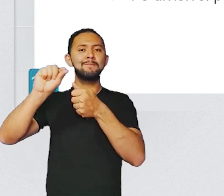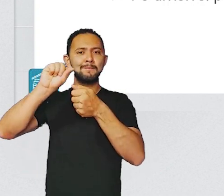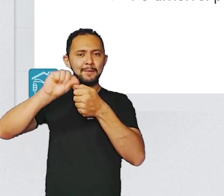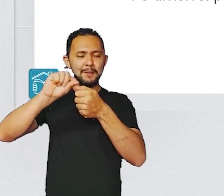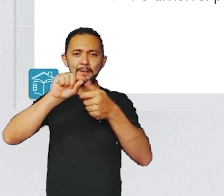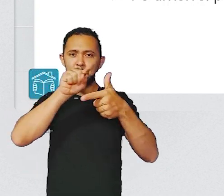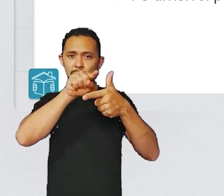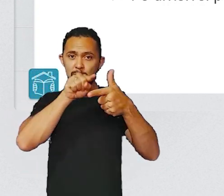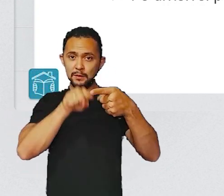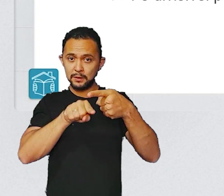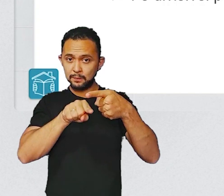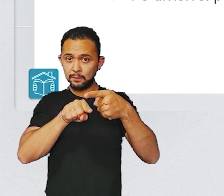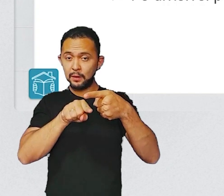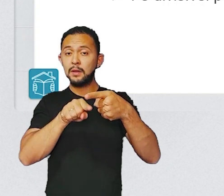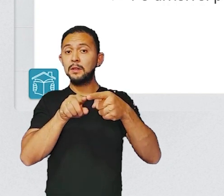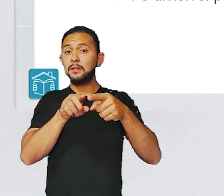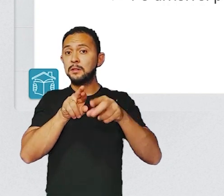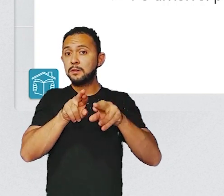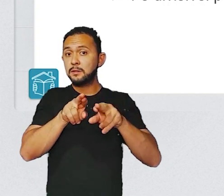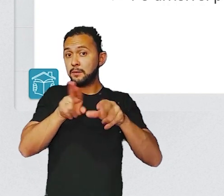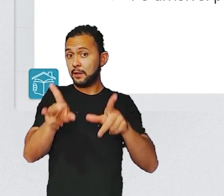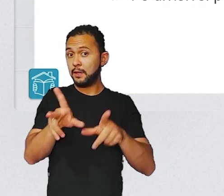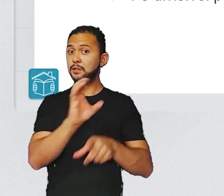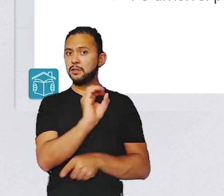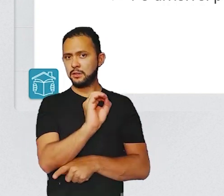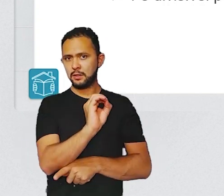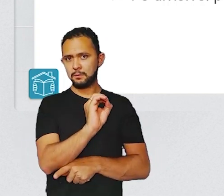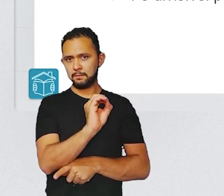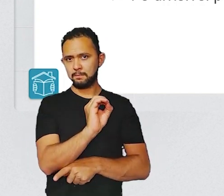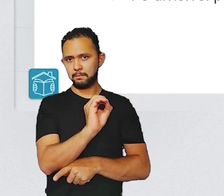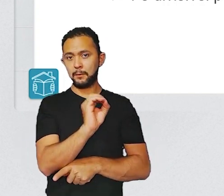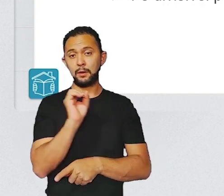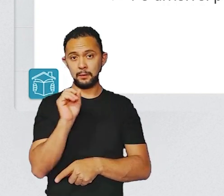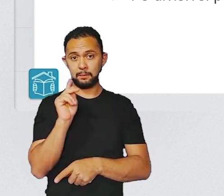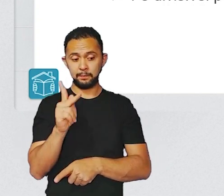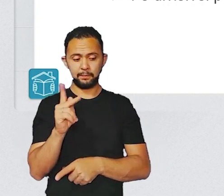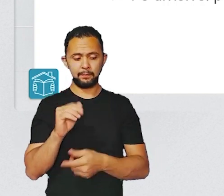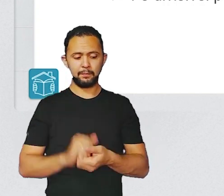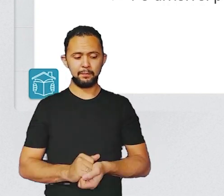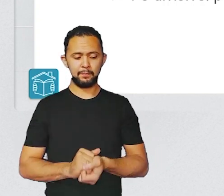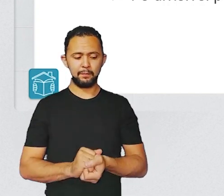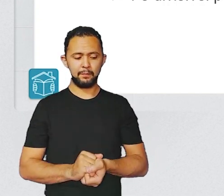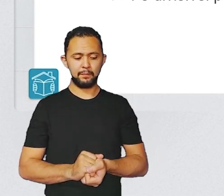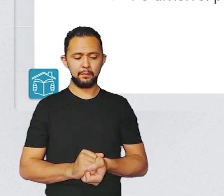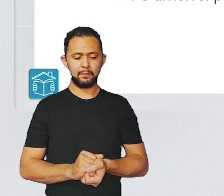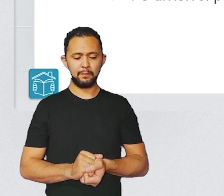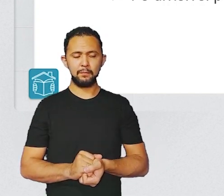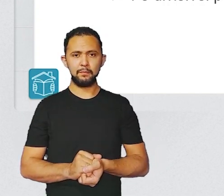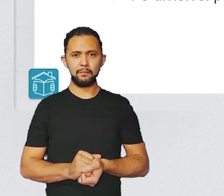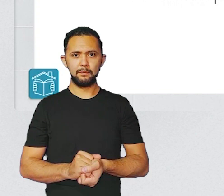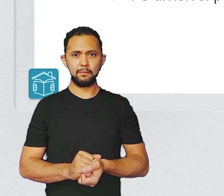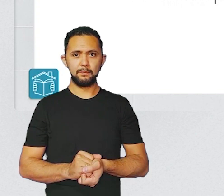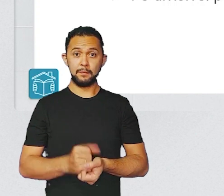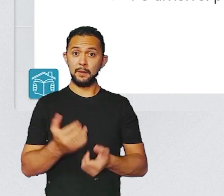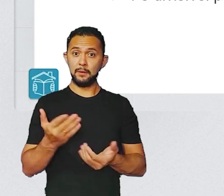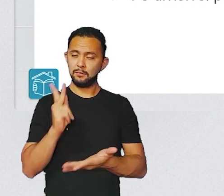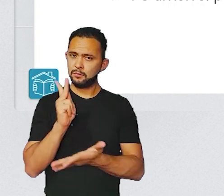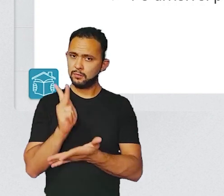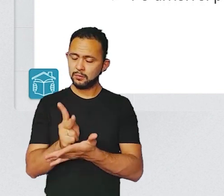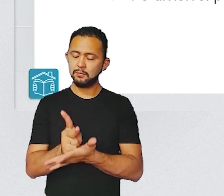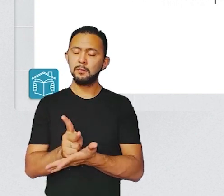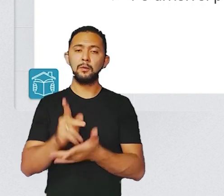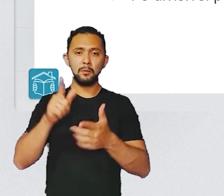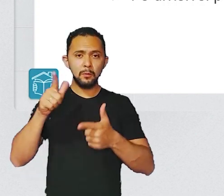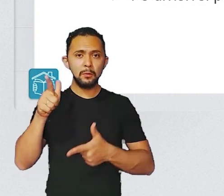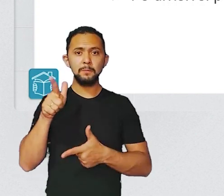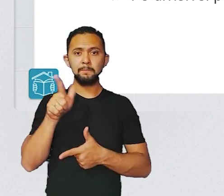número diferente de 0. Não faz sentido a gente dividir por 0 nunca. Presta atenção no que eu estou falando. Eu consigo dividir o 0, mas